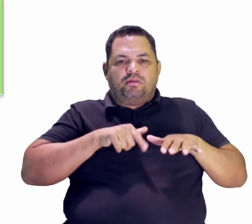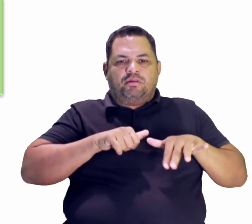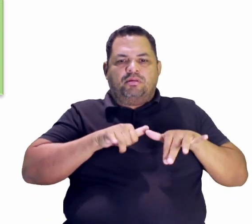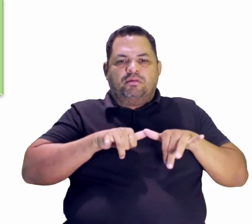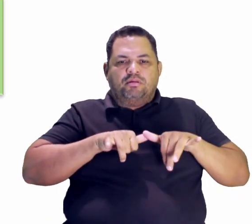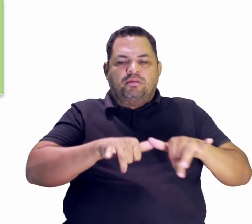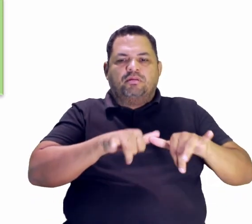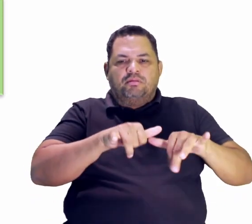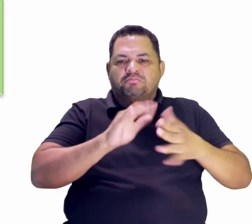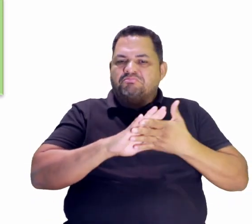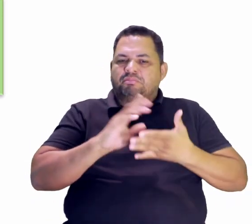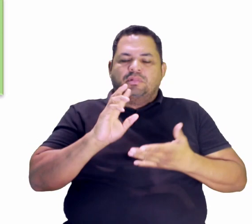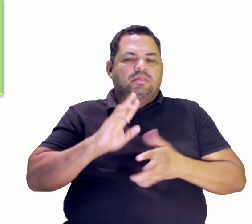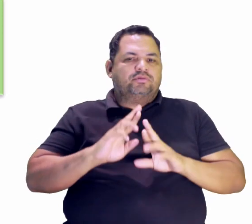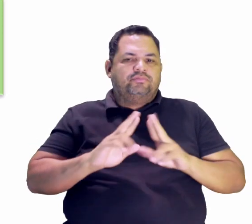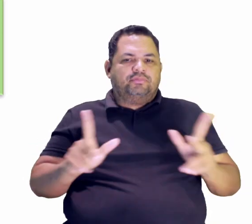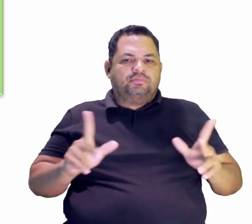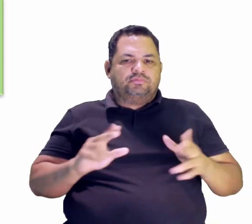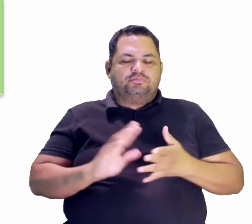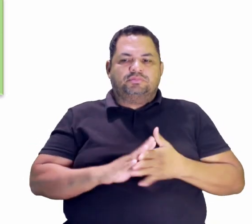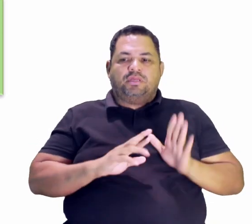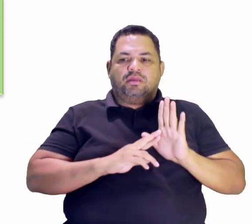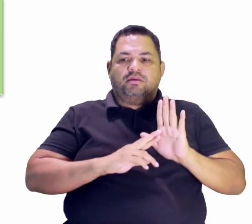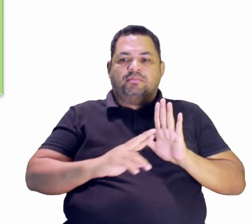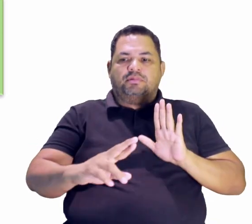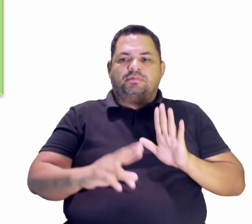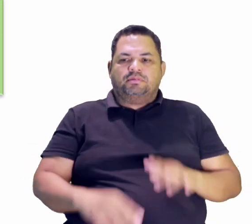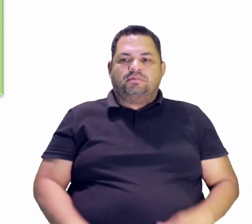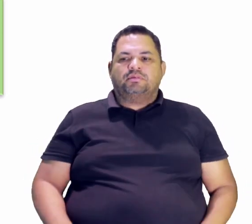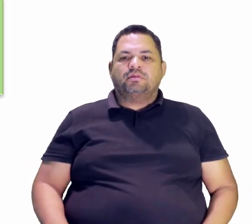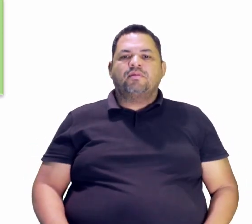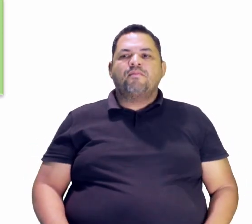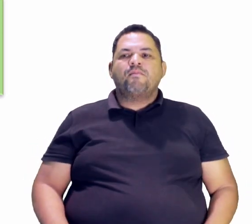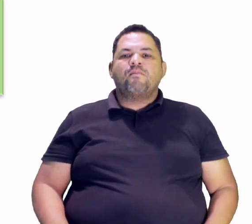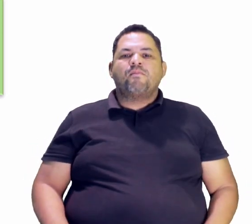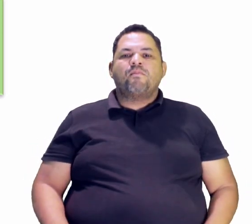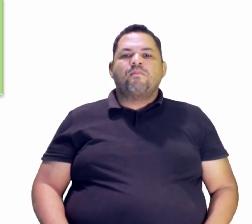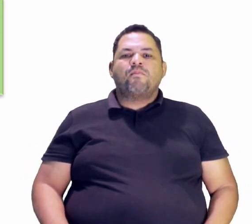só representam, ok? Bom,